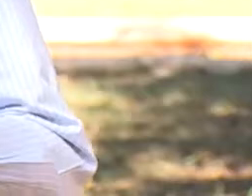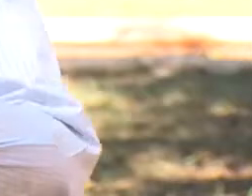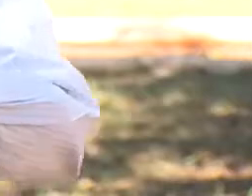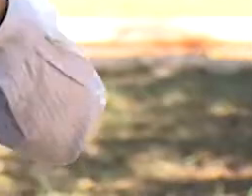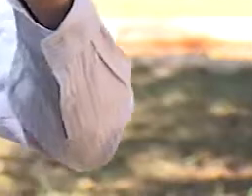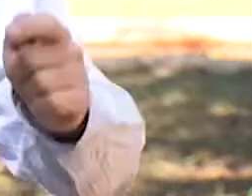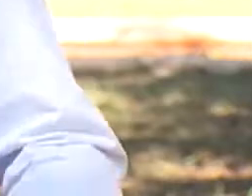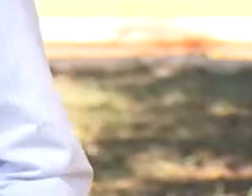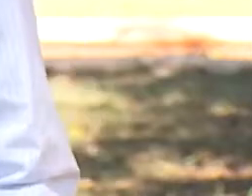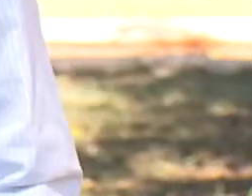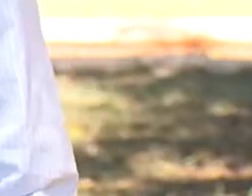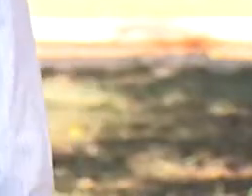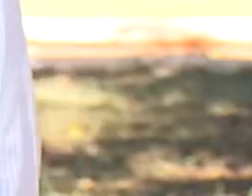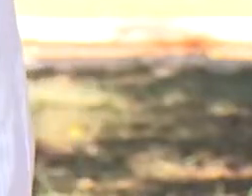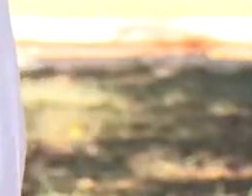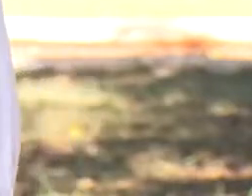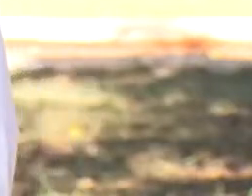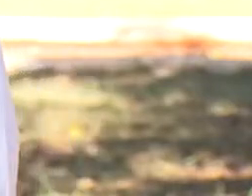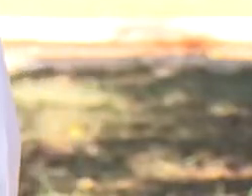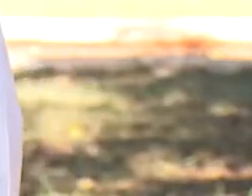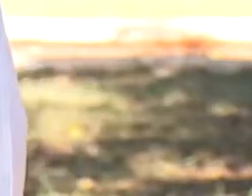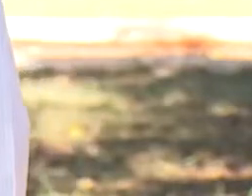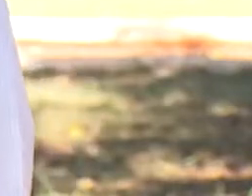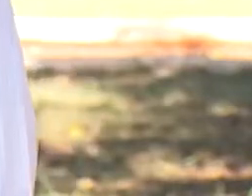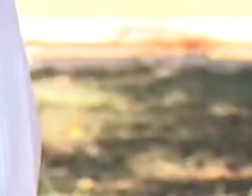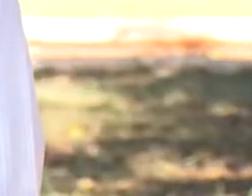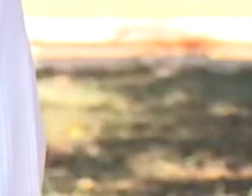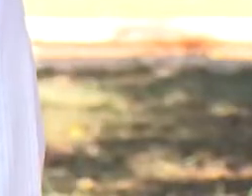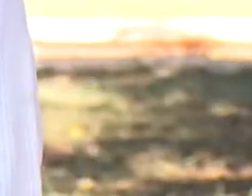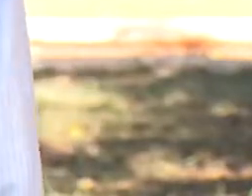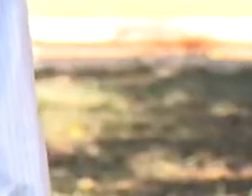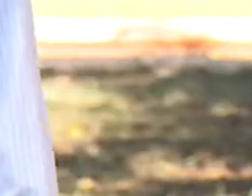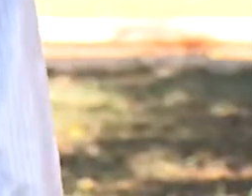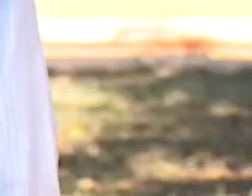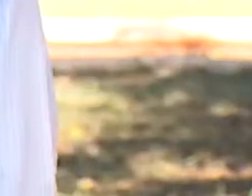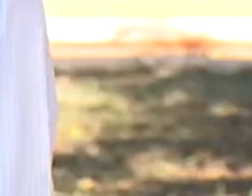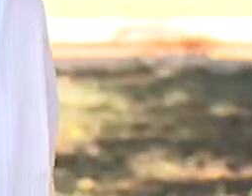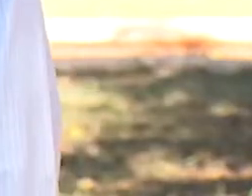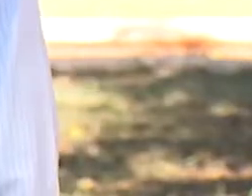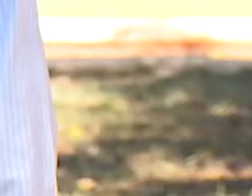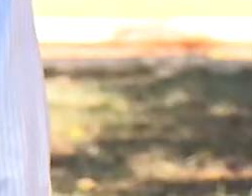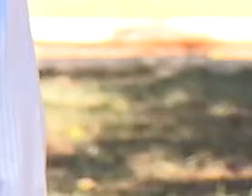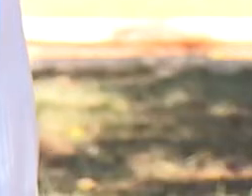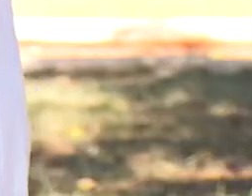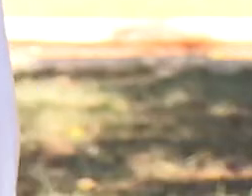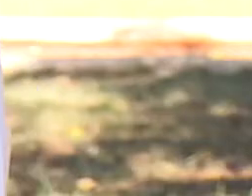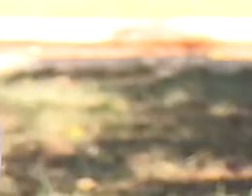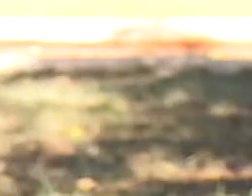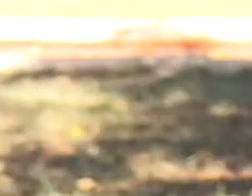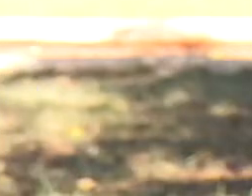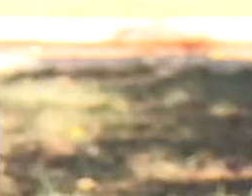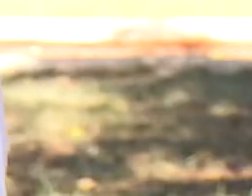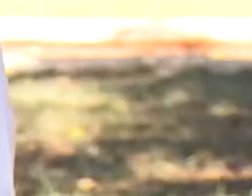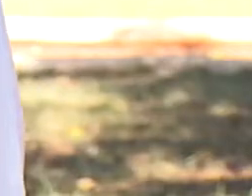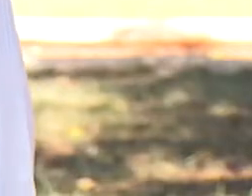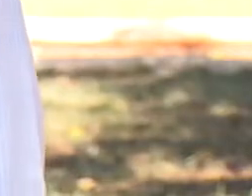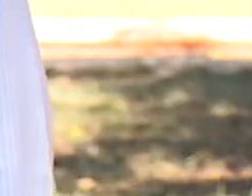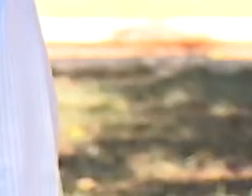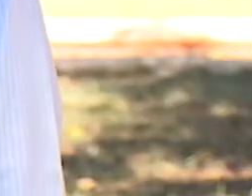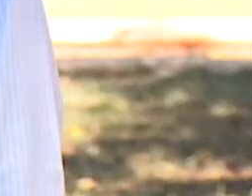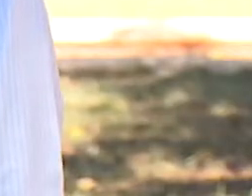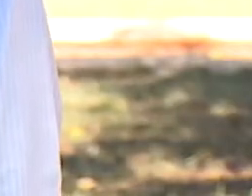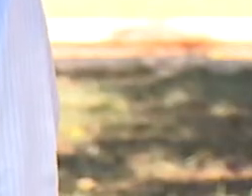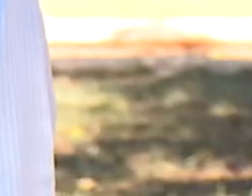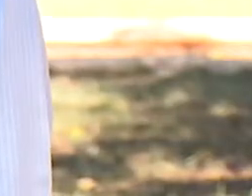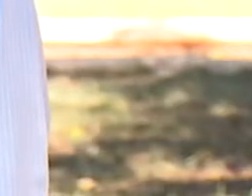E isso contamina a fila inteira muitas vezes, né? Então esse é um conceito interessante e novo que a logosofia traz. Então envolve muito